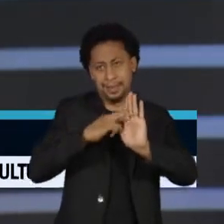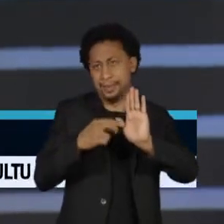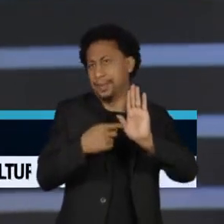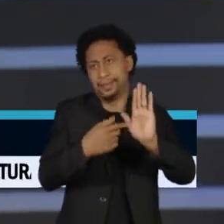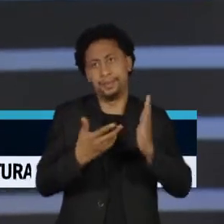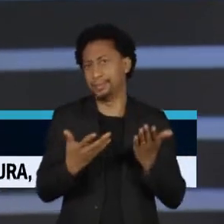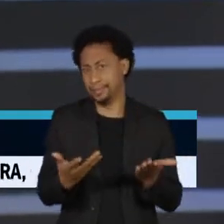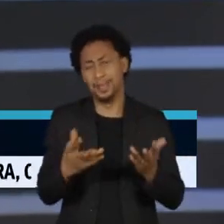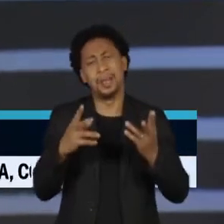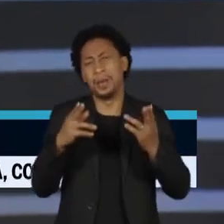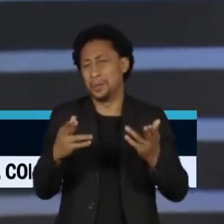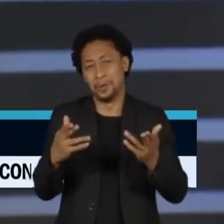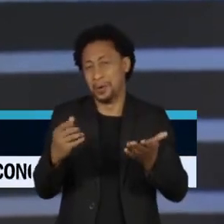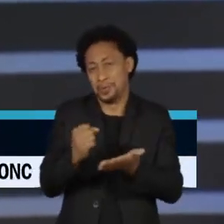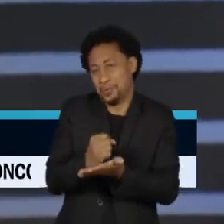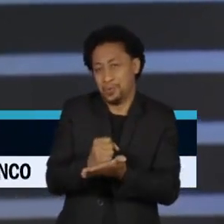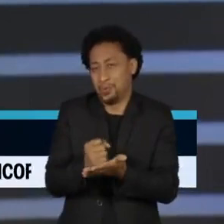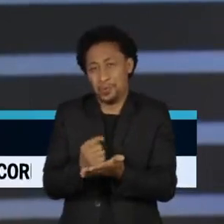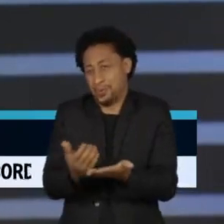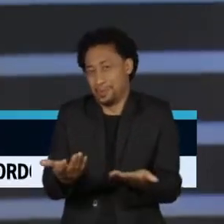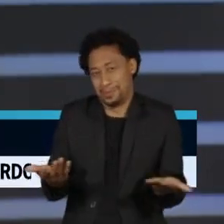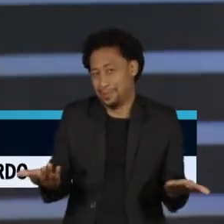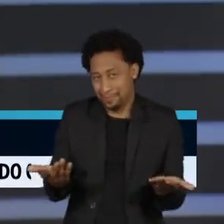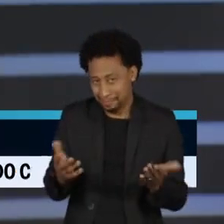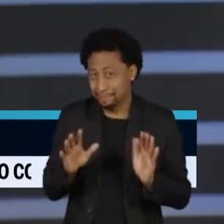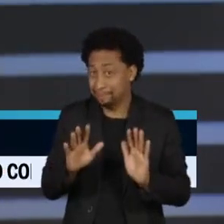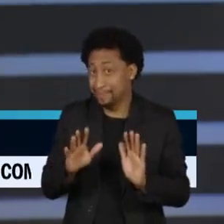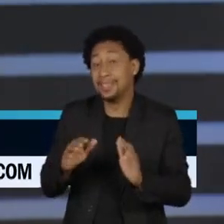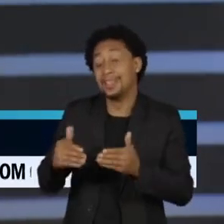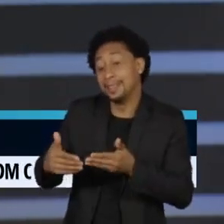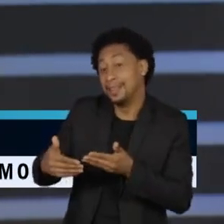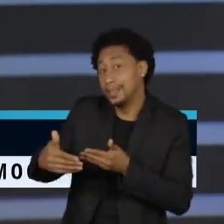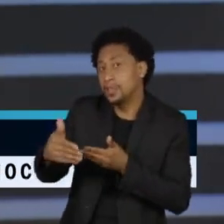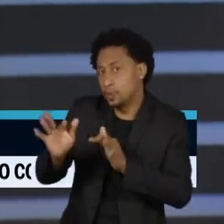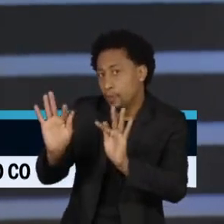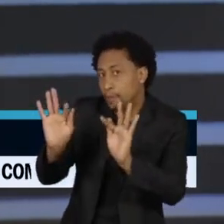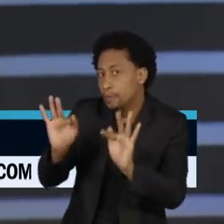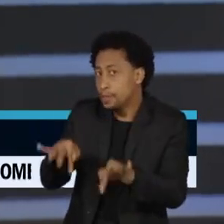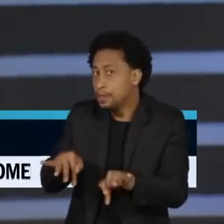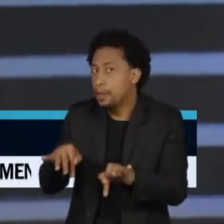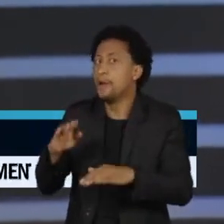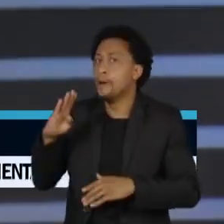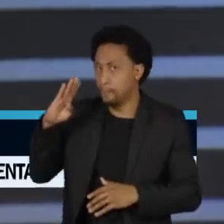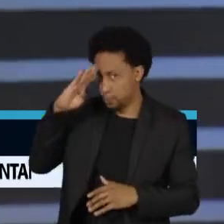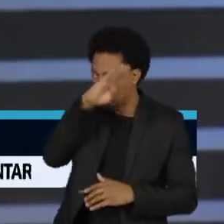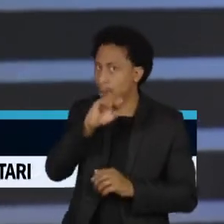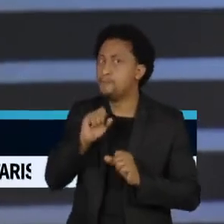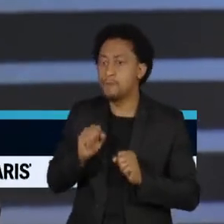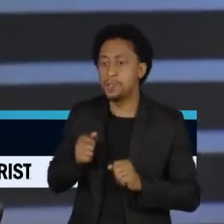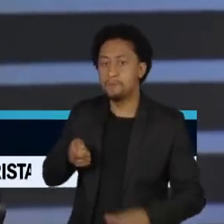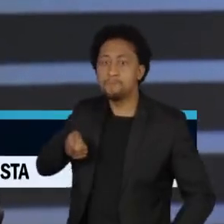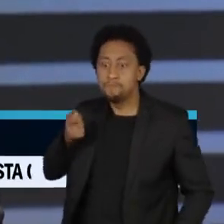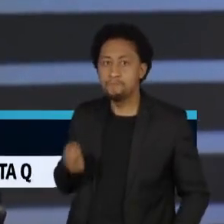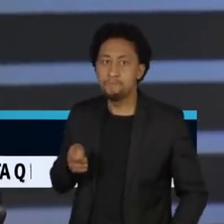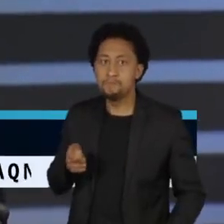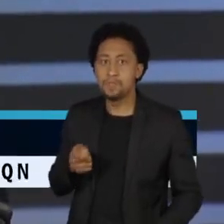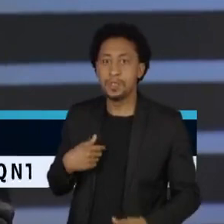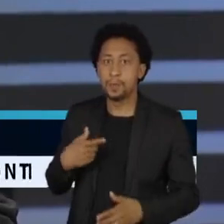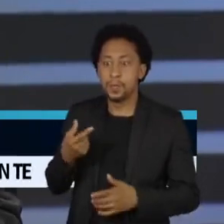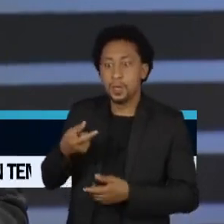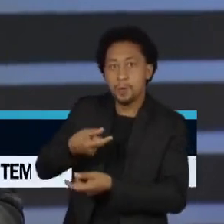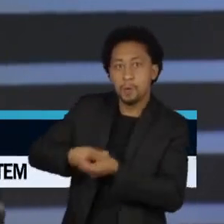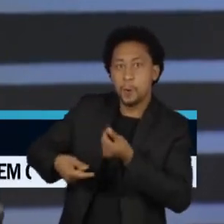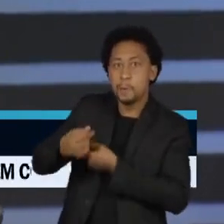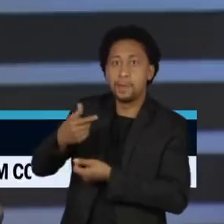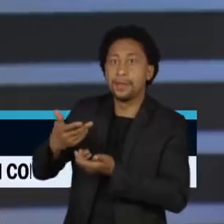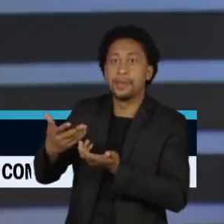a gente tava comentando você pode ainda ter Nesse final aqui de Mandato é medidas duras na área econômica ou duras no sentido